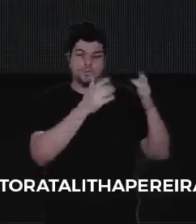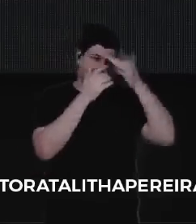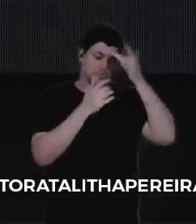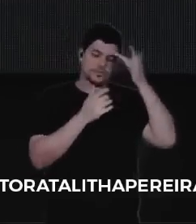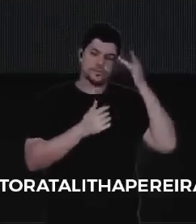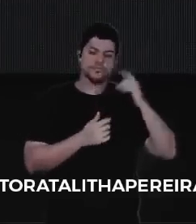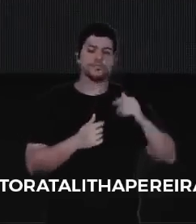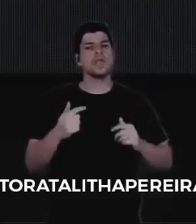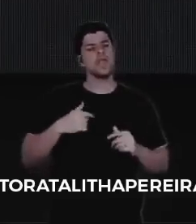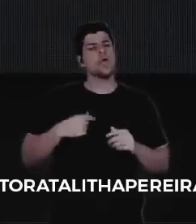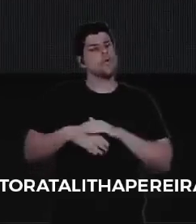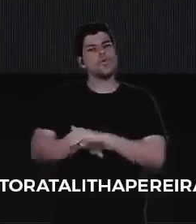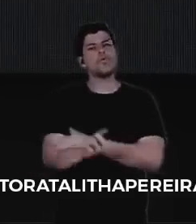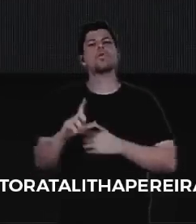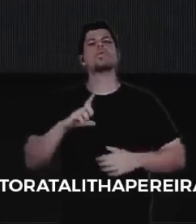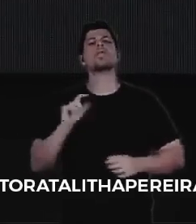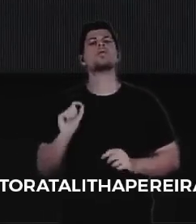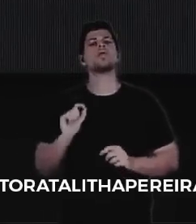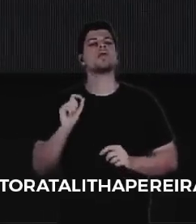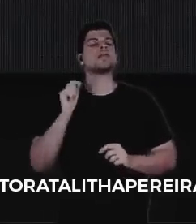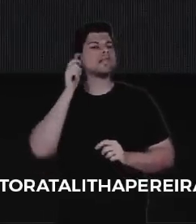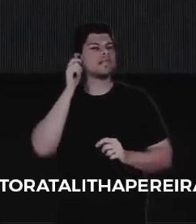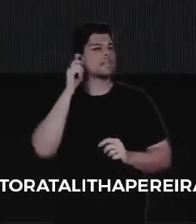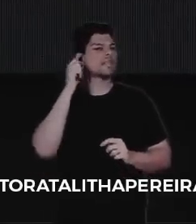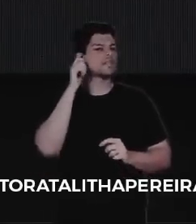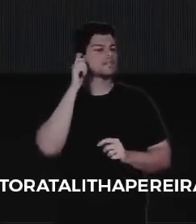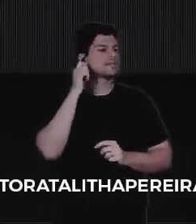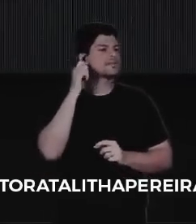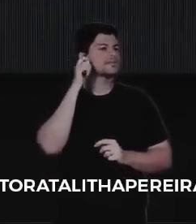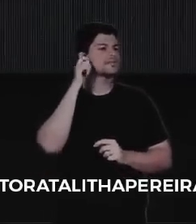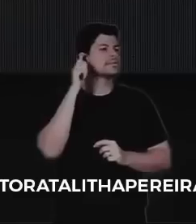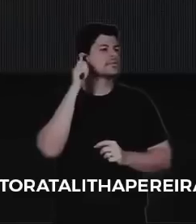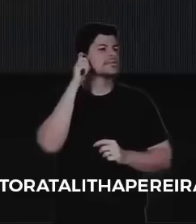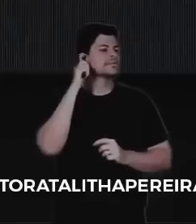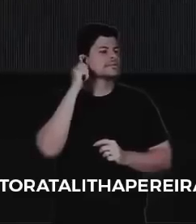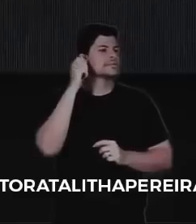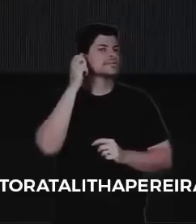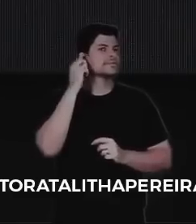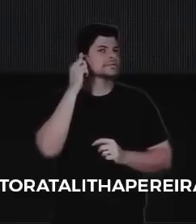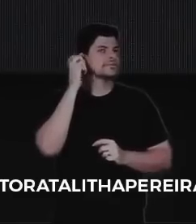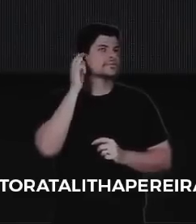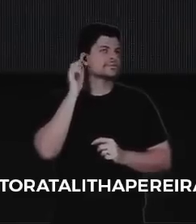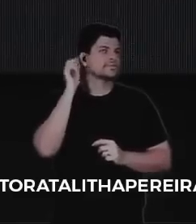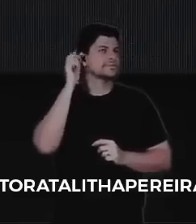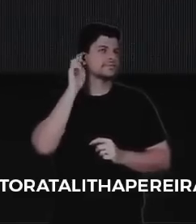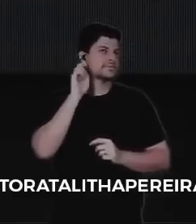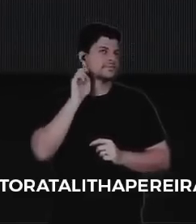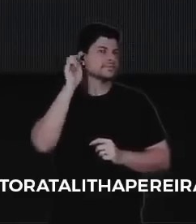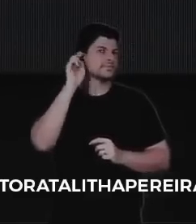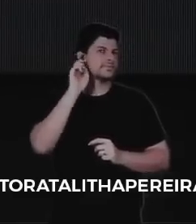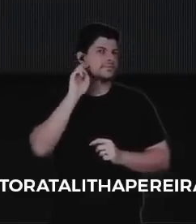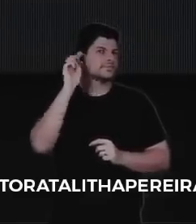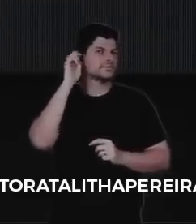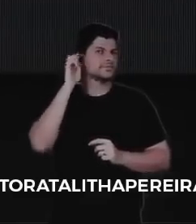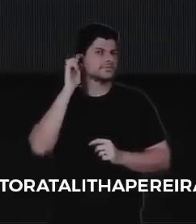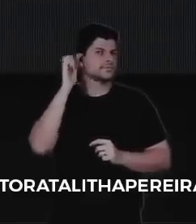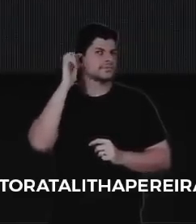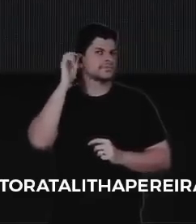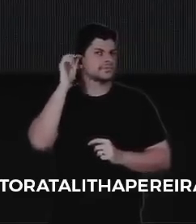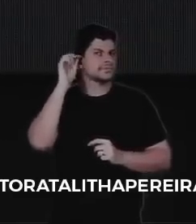gostava de mexer nas orelhinhas dos outros também. Mas aí, quando eu conheci Thalita, sabe, eu fui mexer na orelhinha